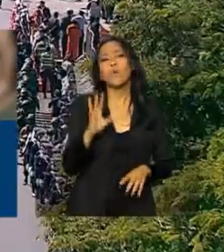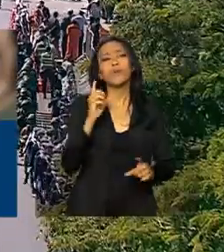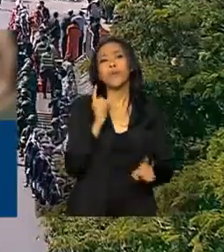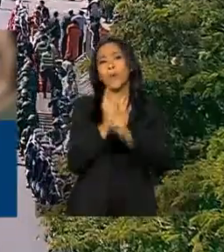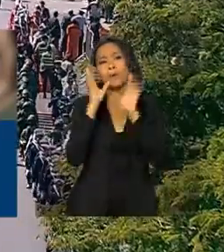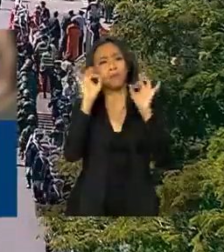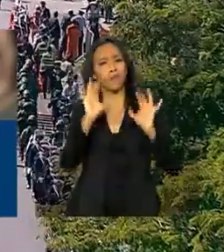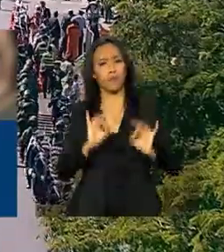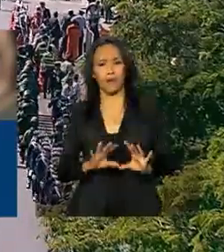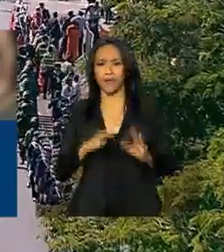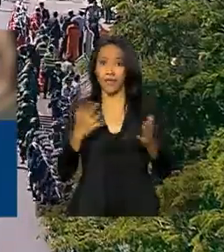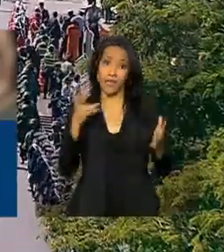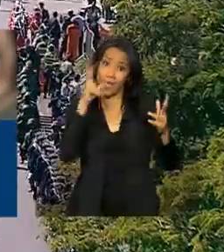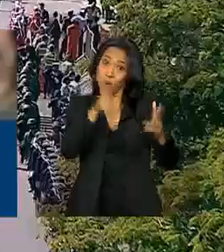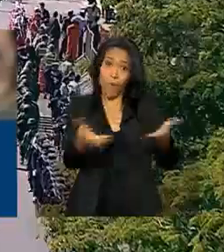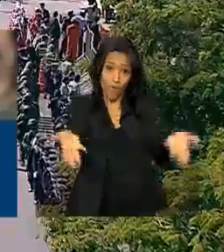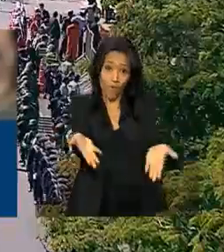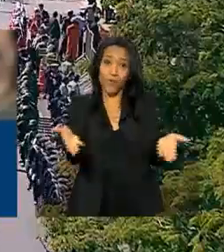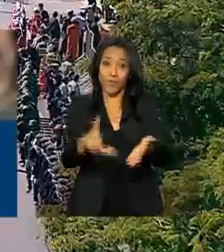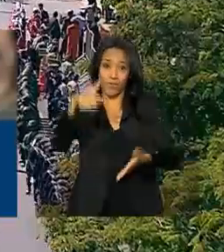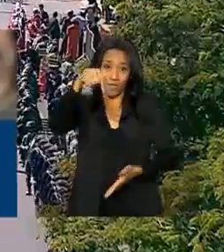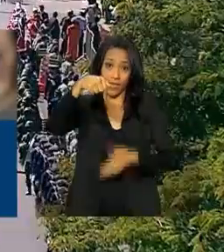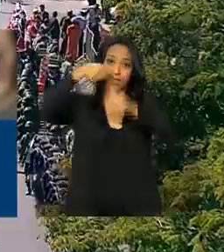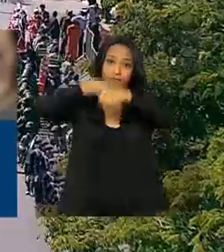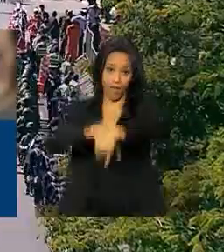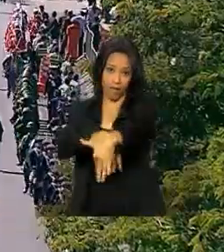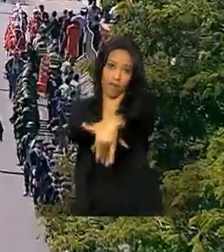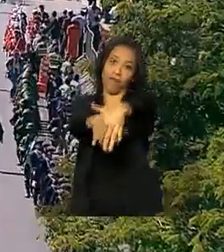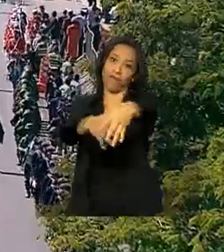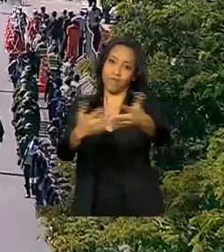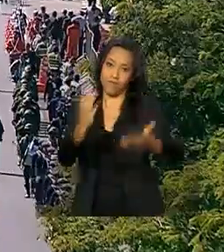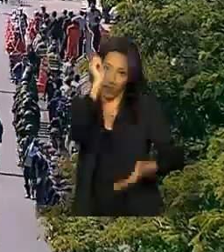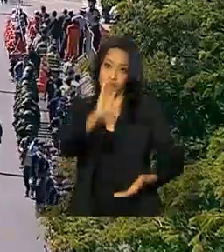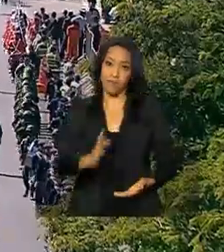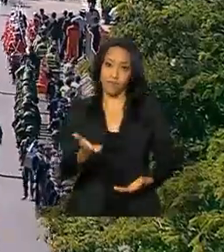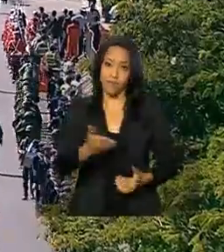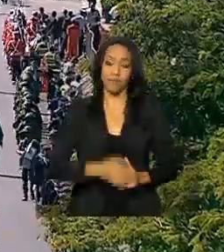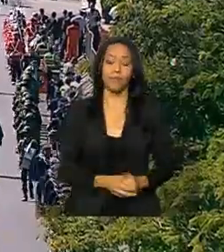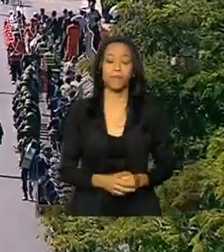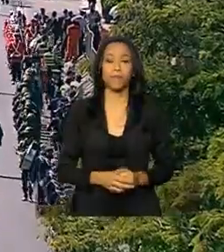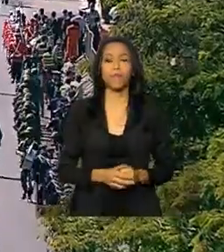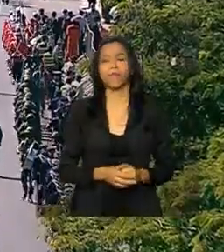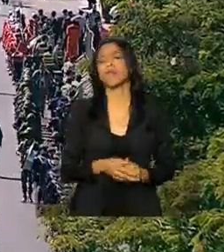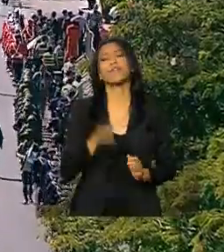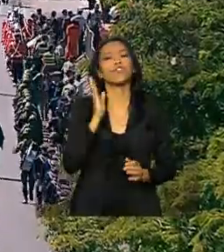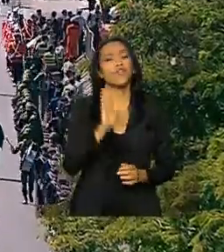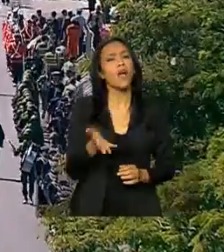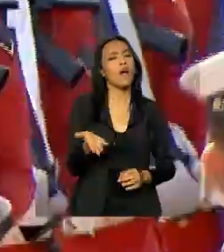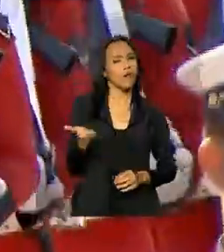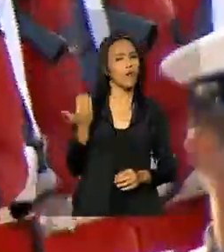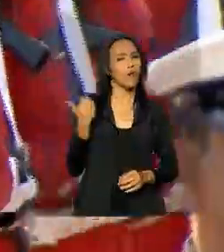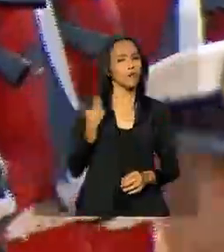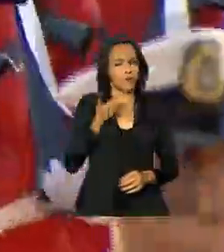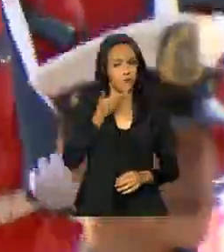muito especiais, como o dia de hoje para o nosso Brasil. Bonito. E aí, como eu já havia comentado, a